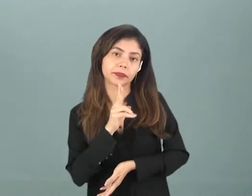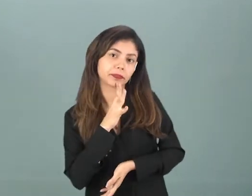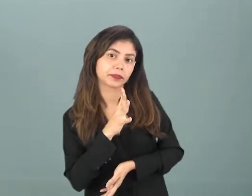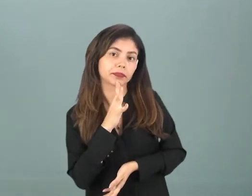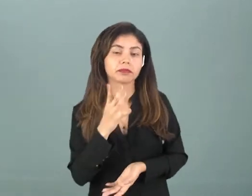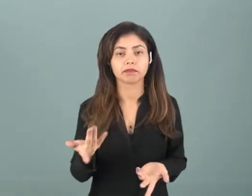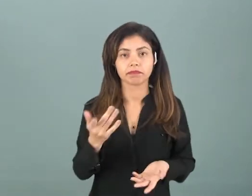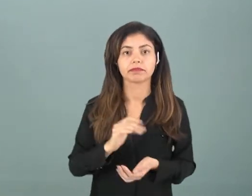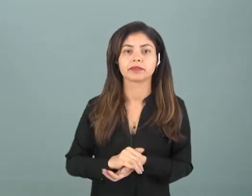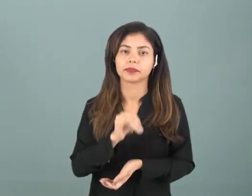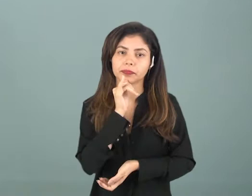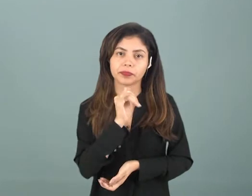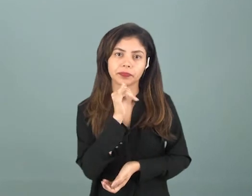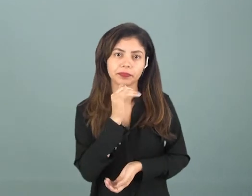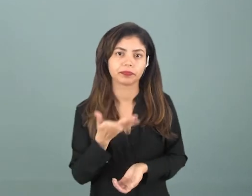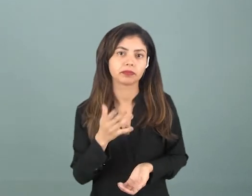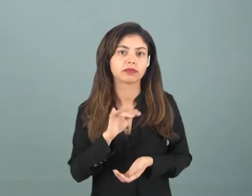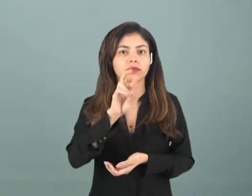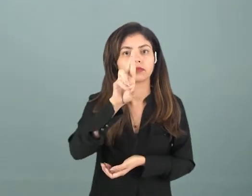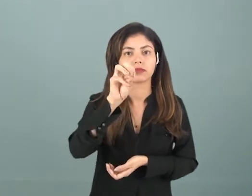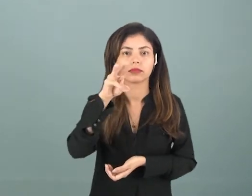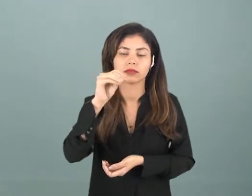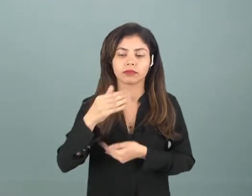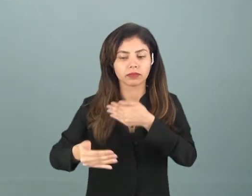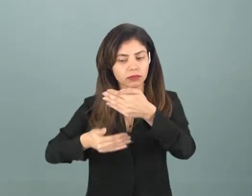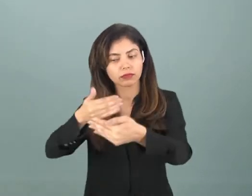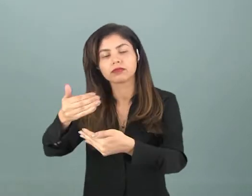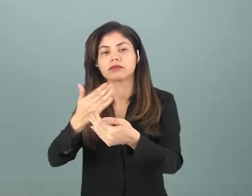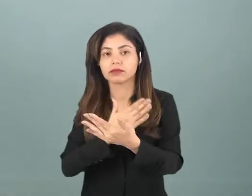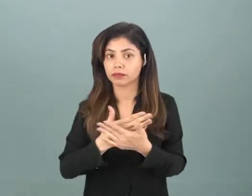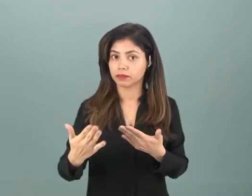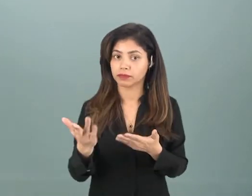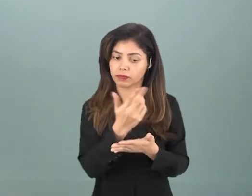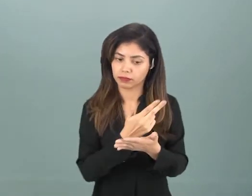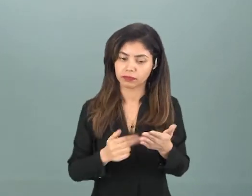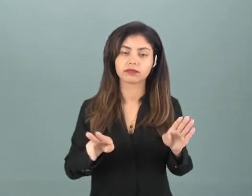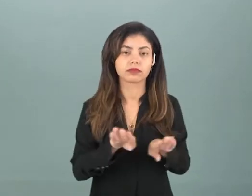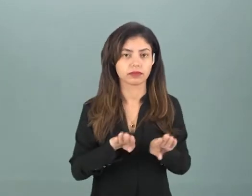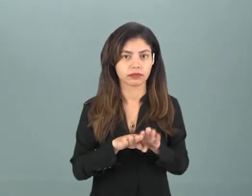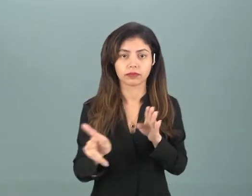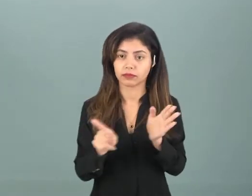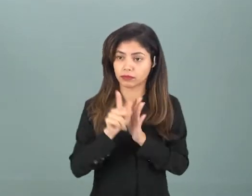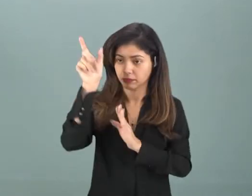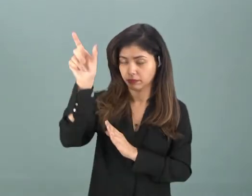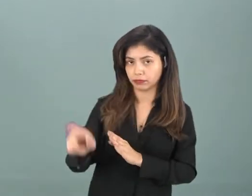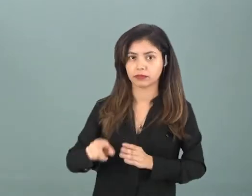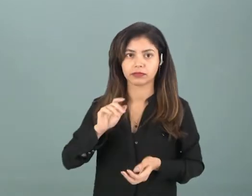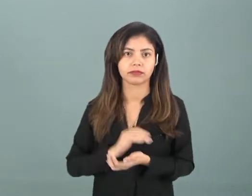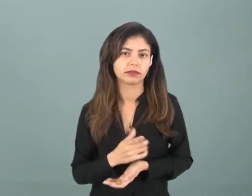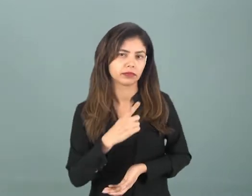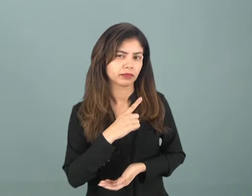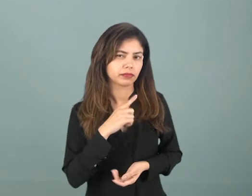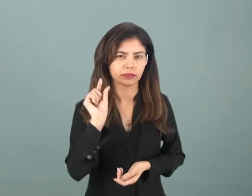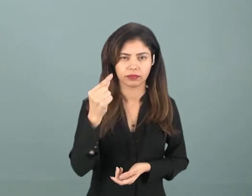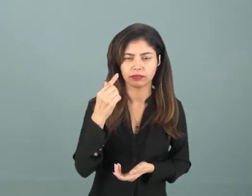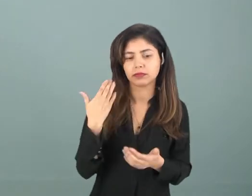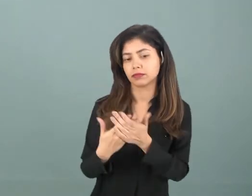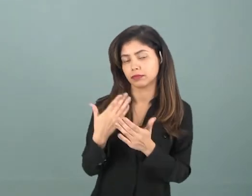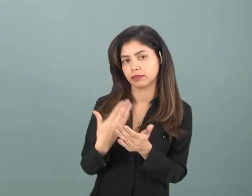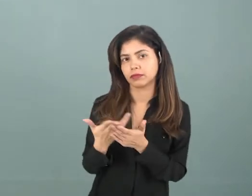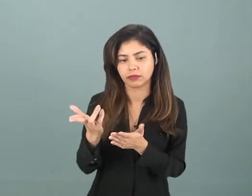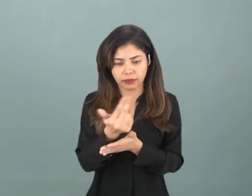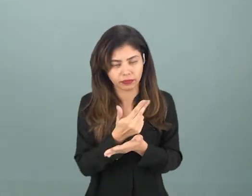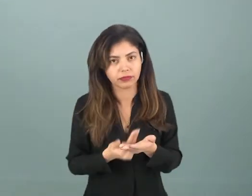e conhecer um pouco mais sobre a sua obra e como se deu o processo profissional daquela pessoa, tá? Vocês tiveram um pouco a aula de artes aí,